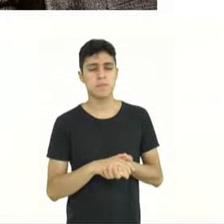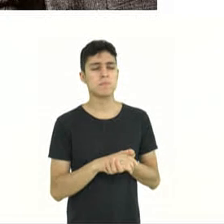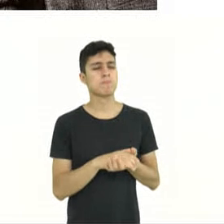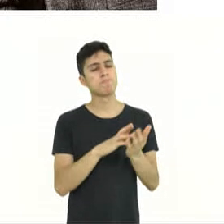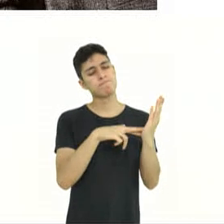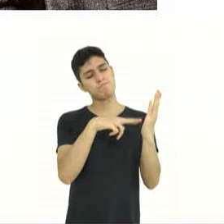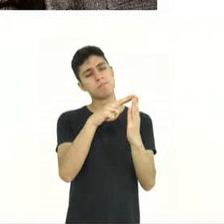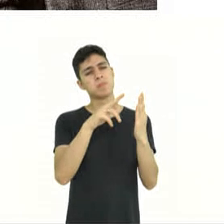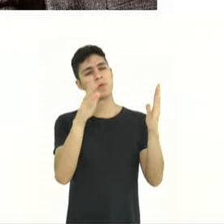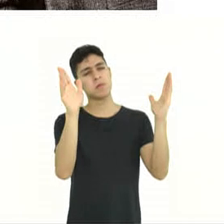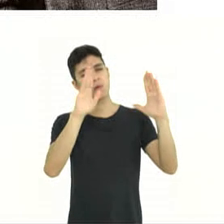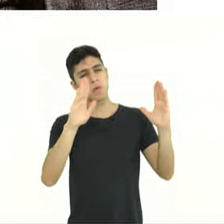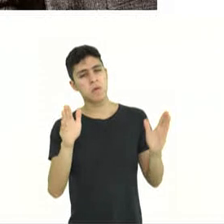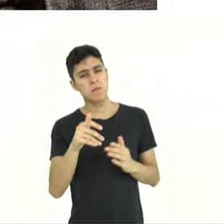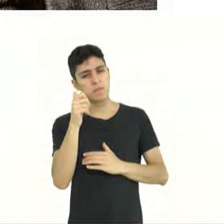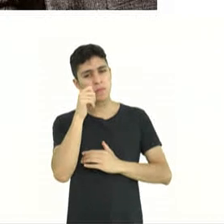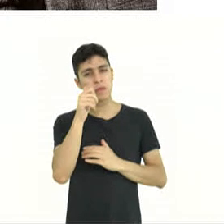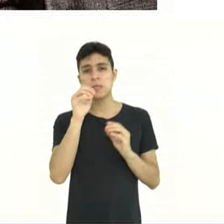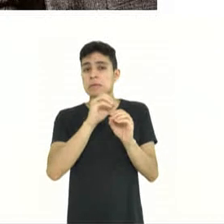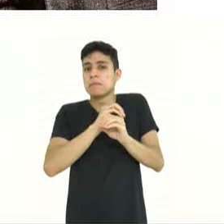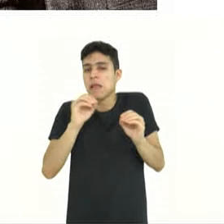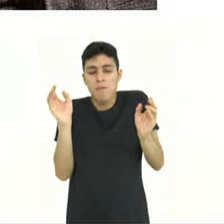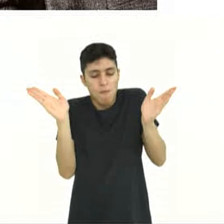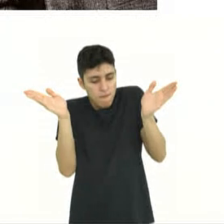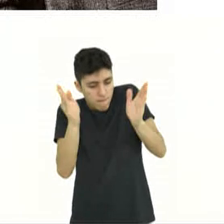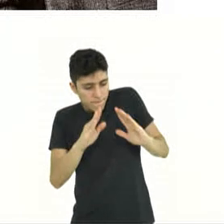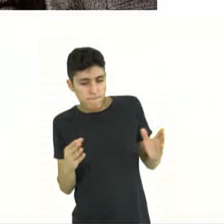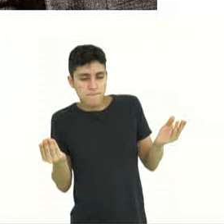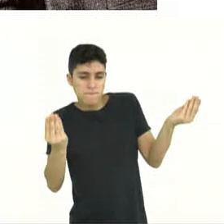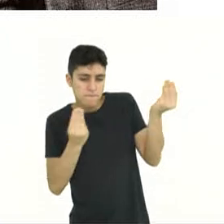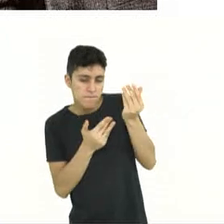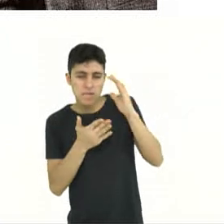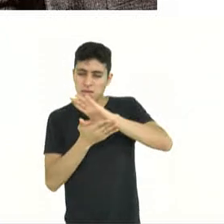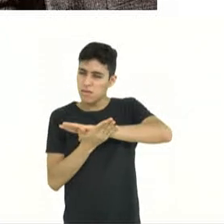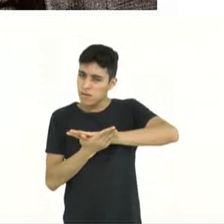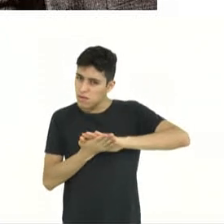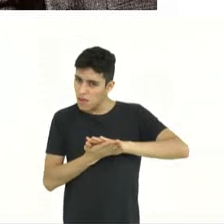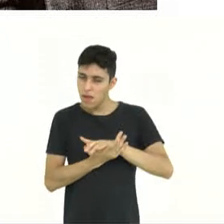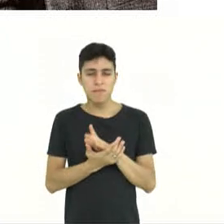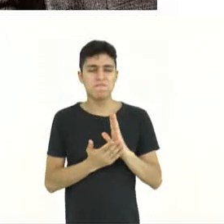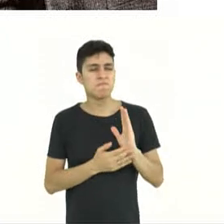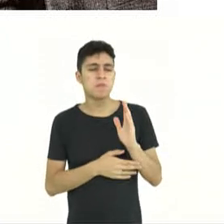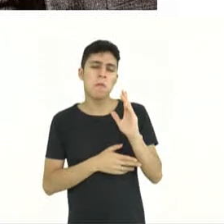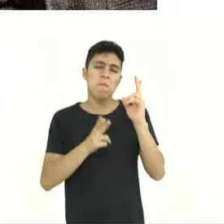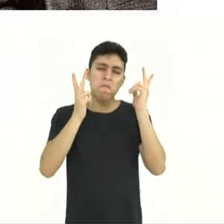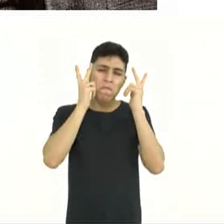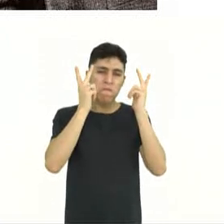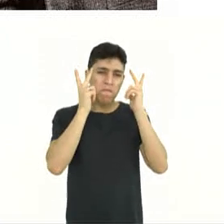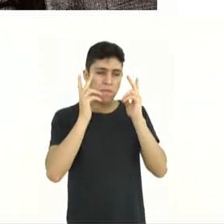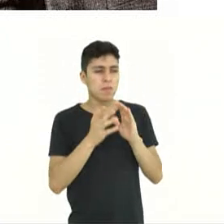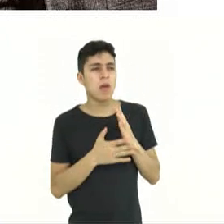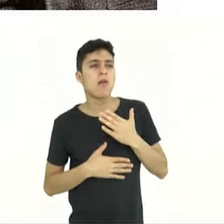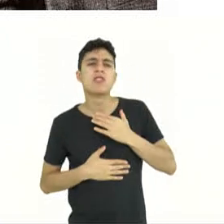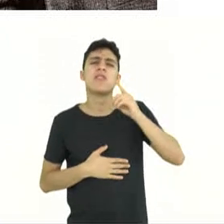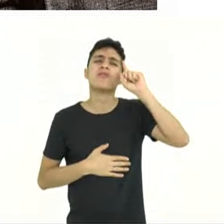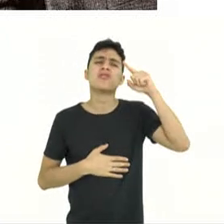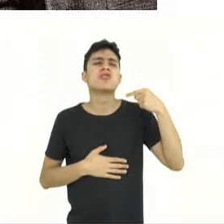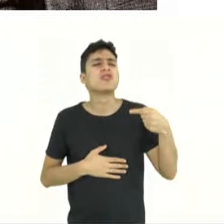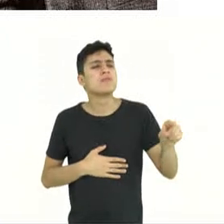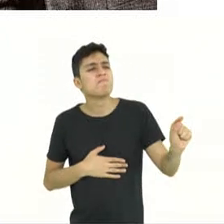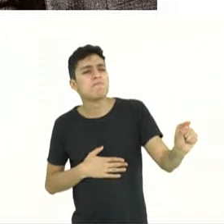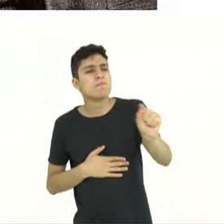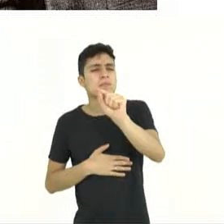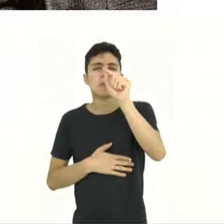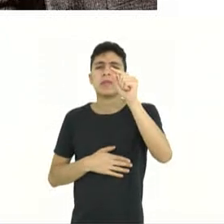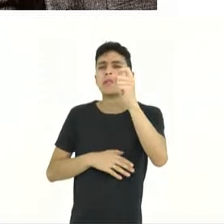feminino como nas formas puras isentas do erotismo e sensualidade preferir os números ao ar livre personagens do cotidiano os